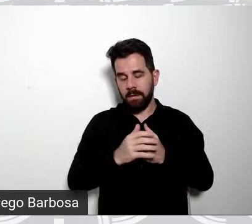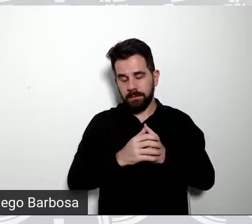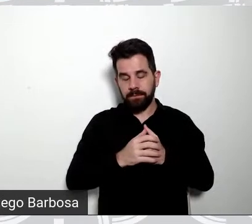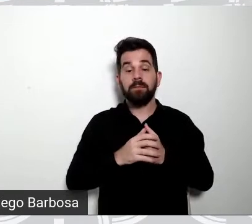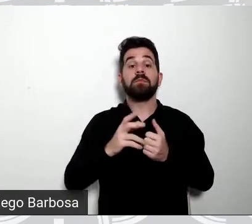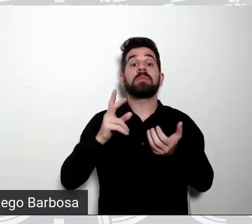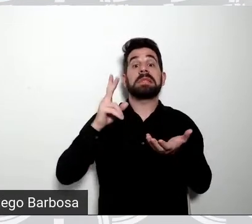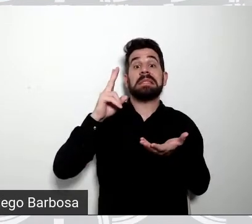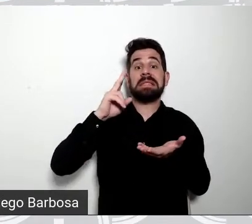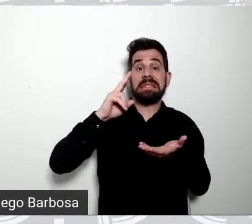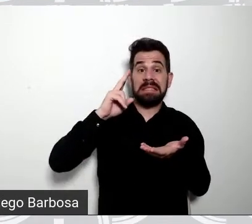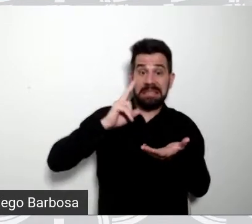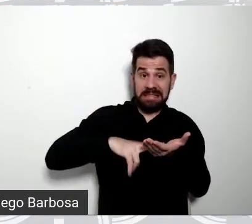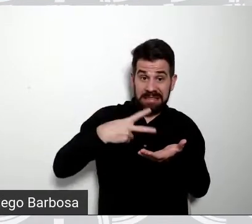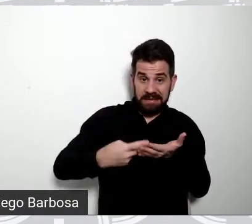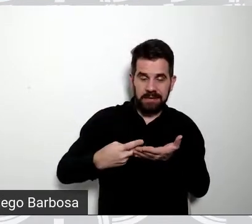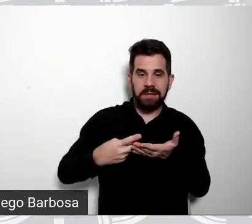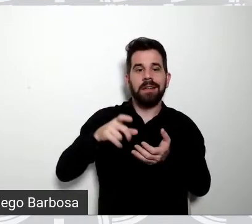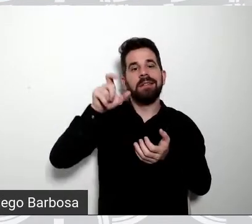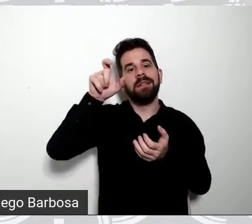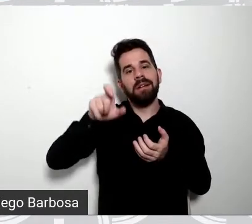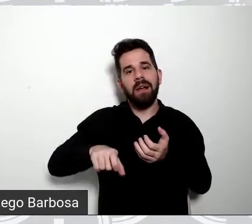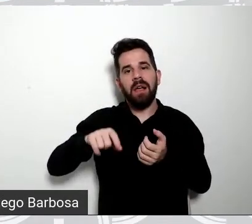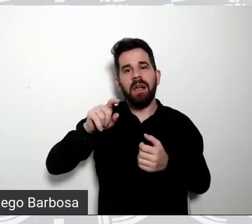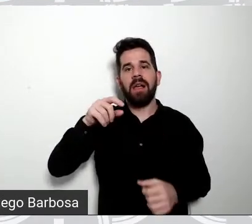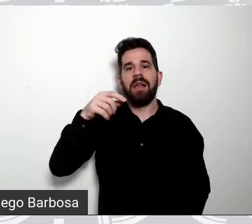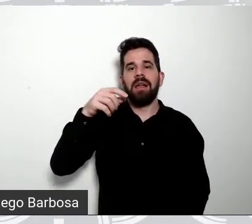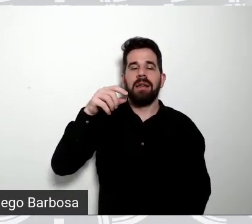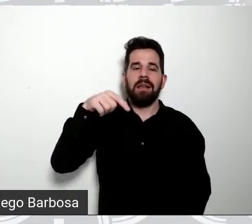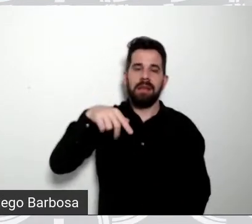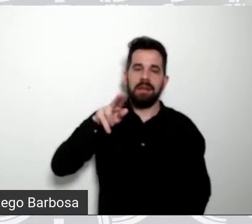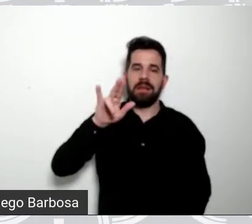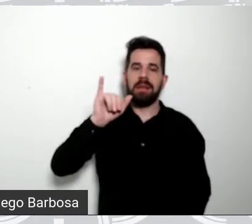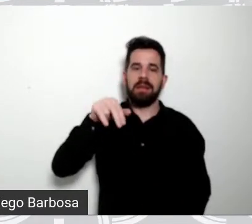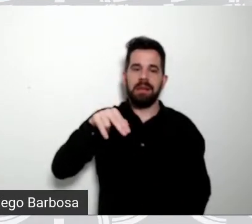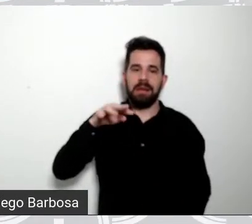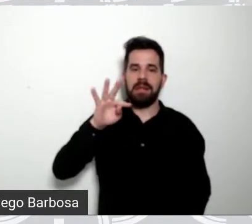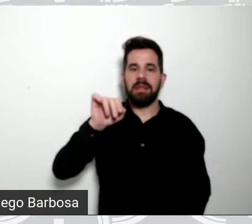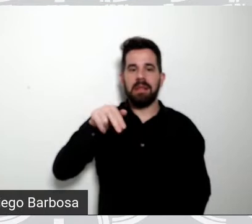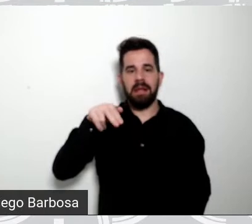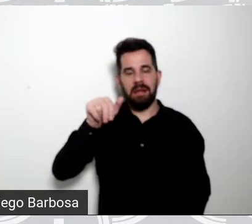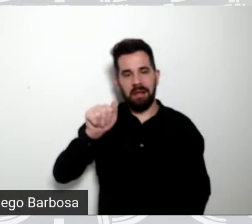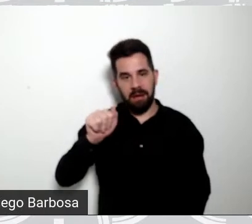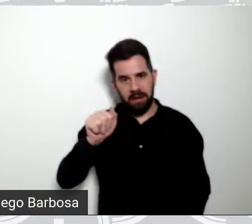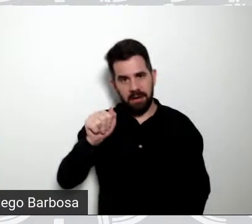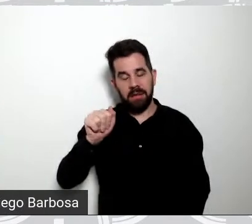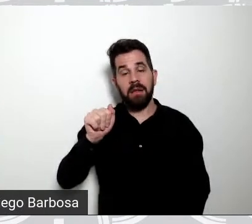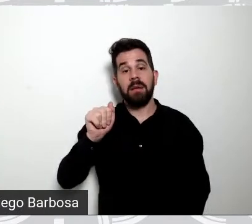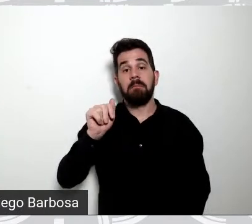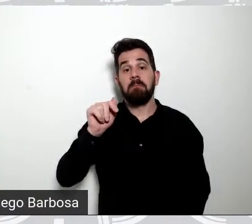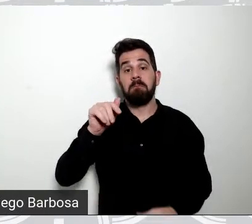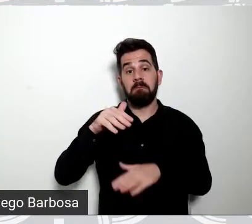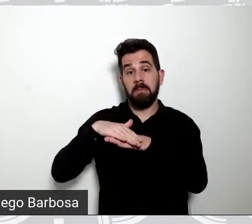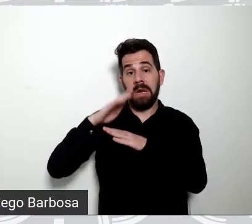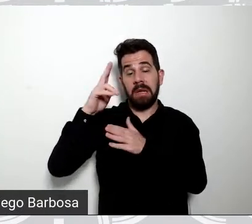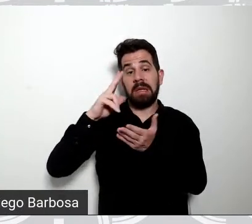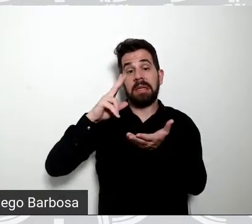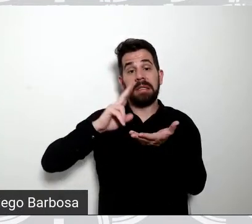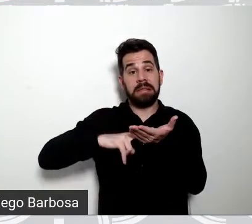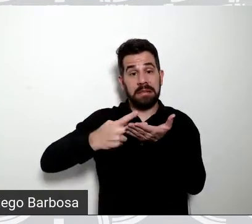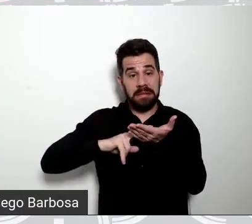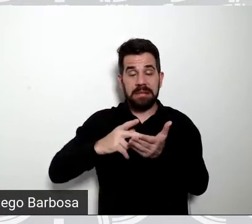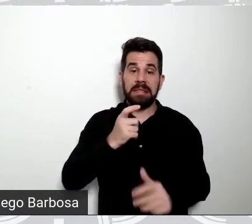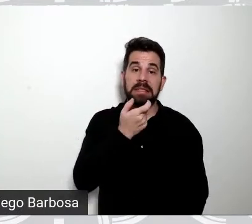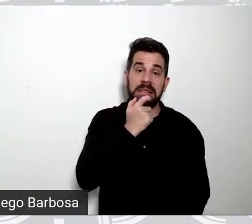traduções feitas pelo Mário Quintana para Nobel, mais de escritoras de língua inglesa, né? Então ela Uhum. escolheu